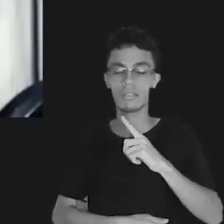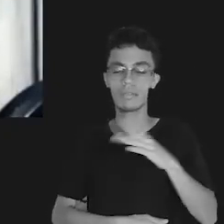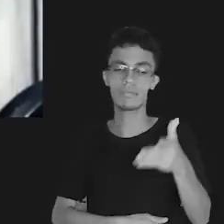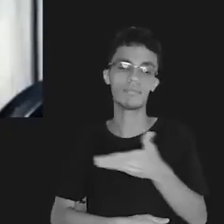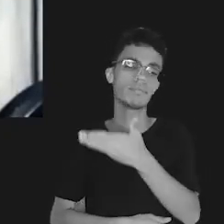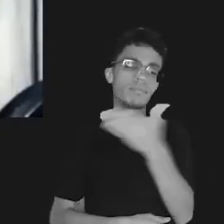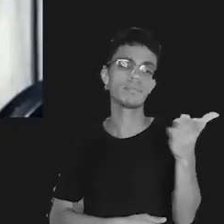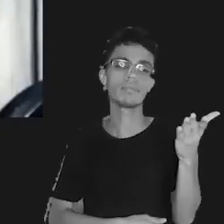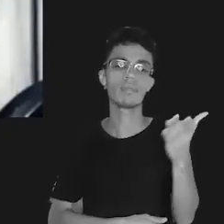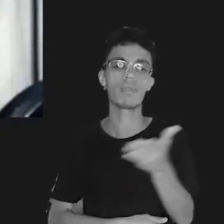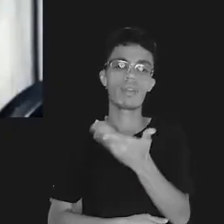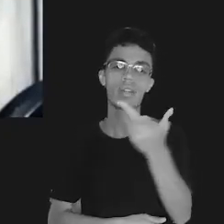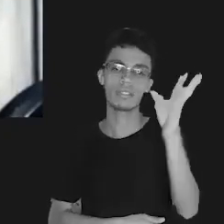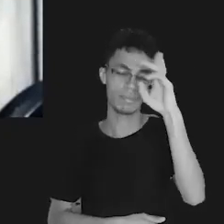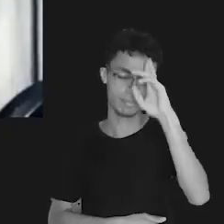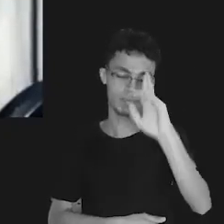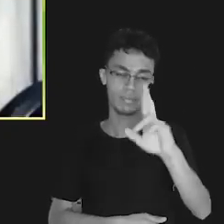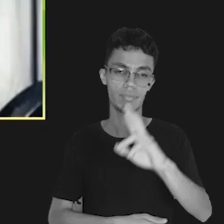Senhores! Senhores!